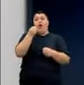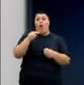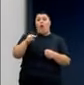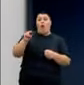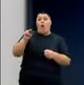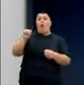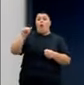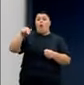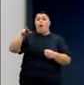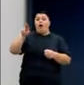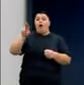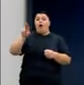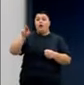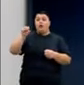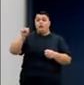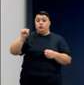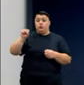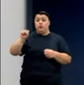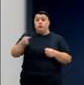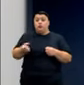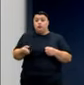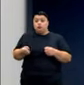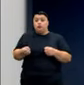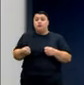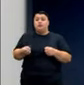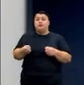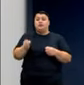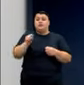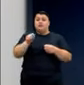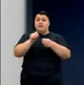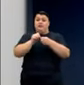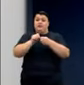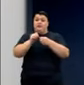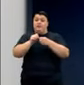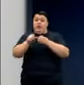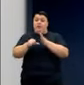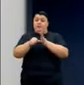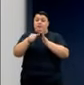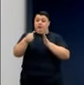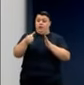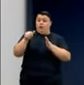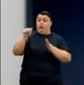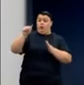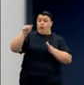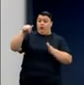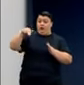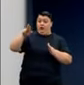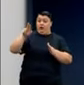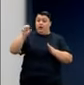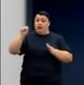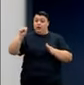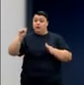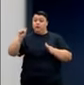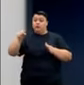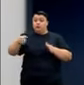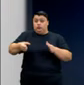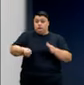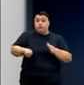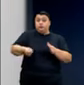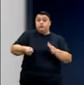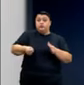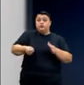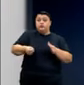um protostômio. Se originar primeiramente o ânus, vai ser, então,